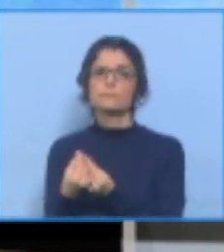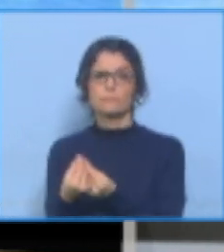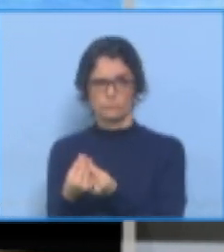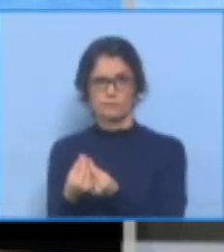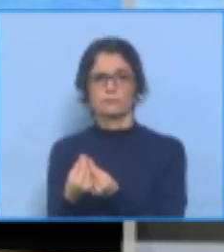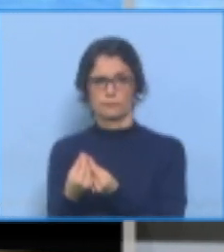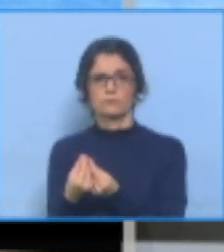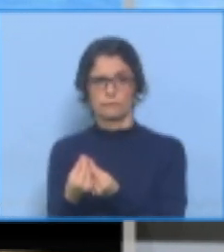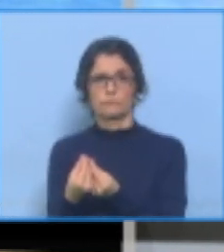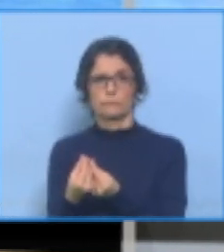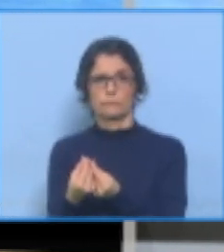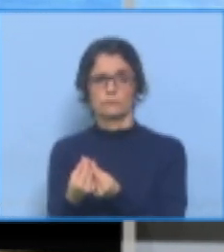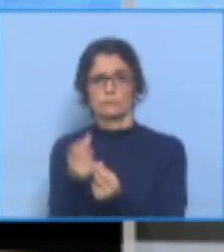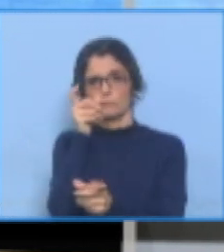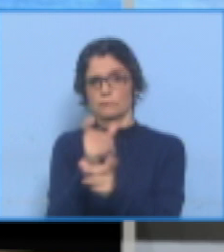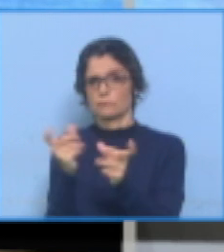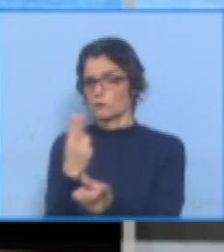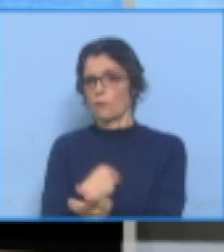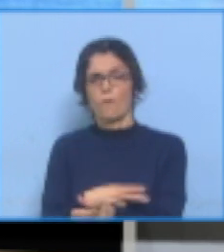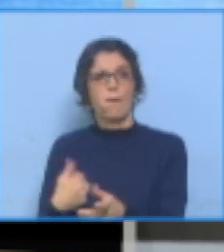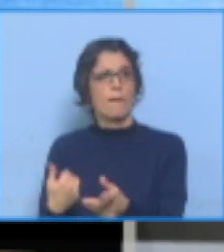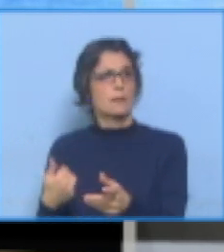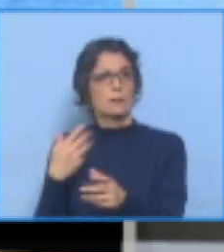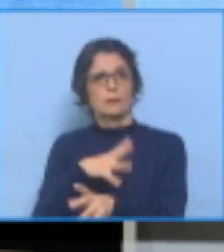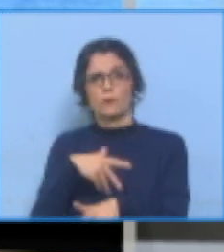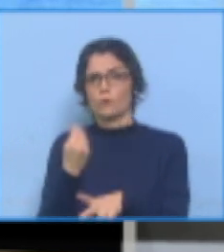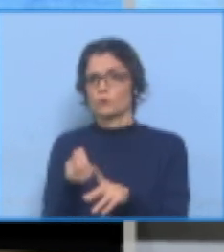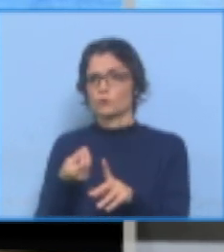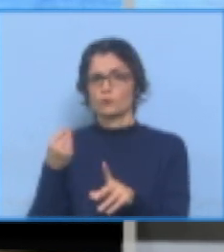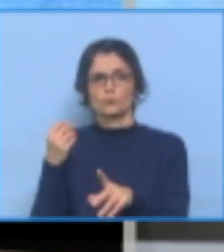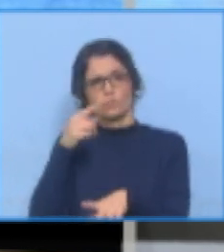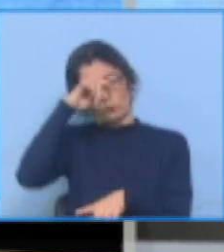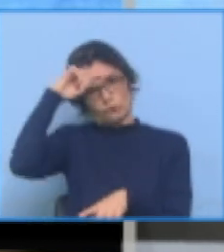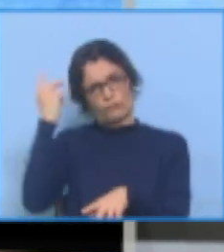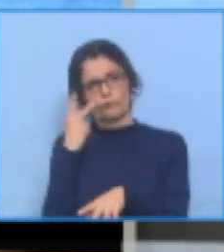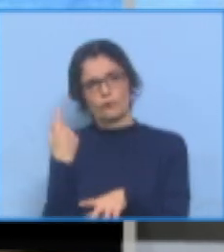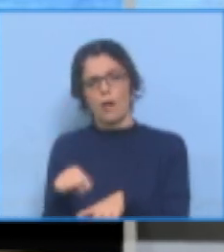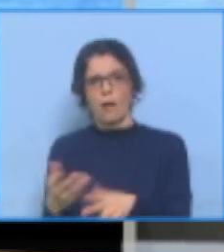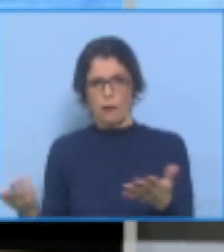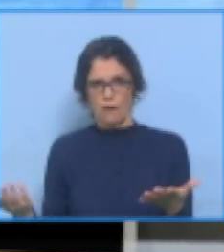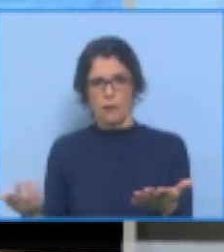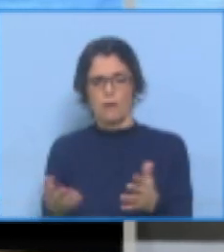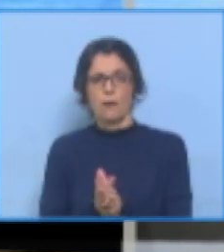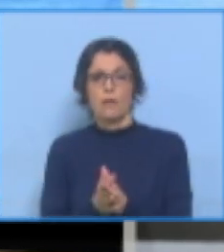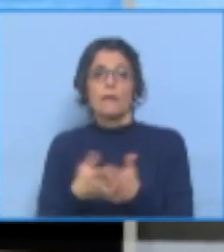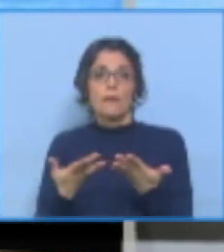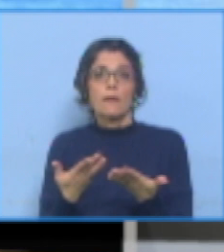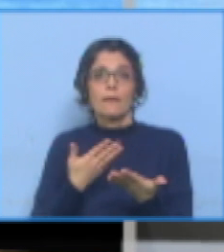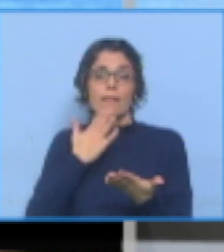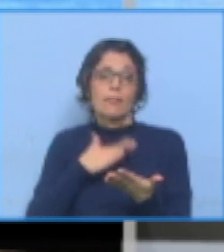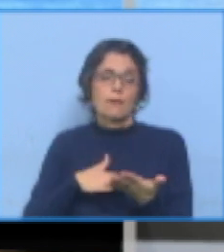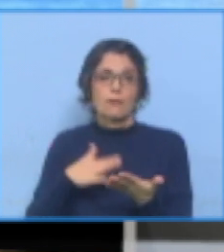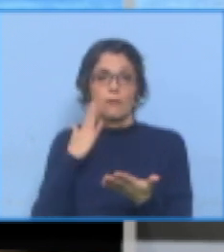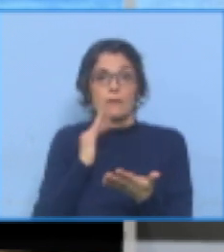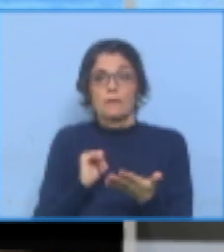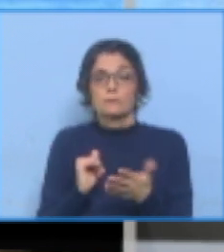no mundo. E, portanto, tem sido assim em todas as dioceses que temos passado e queremos, de facto, continuar para aliar, de facto, estas duas